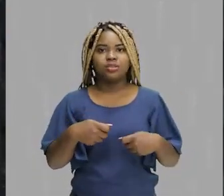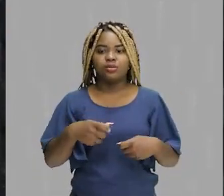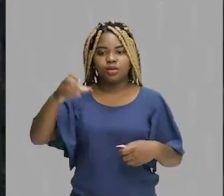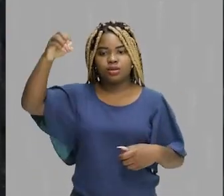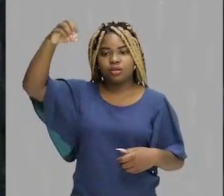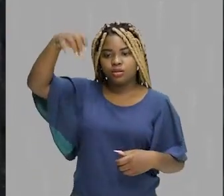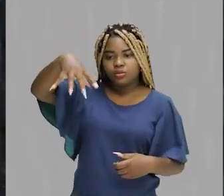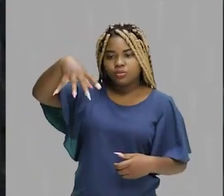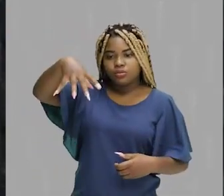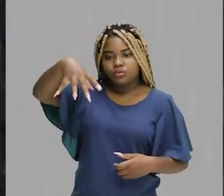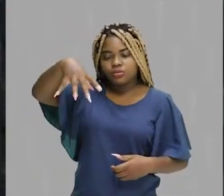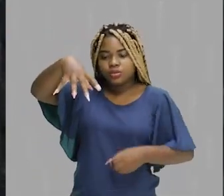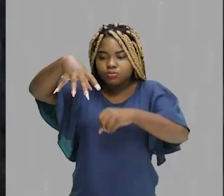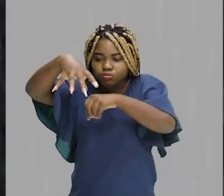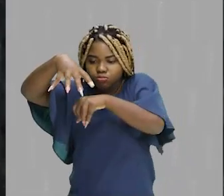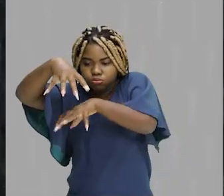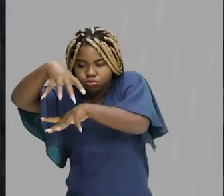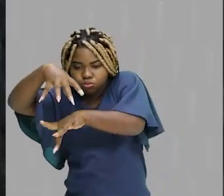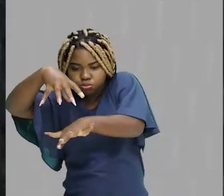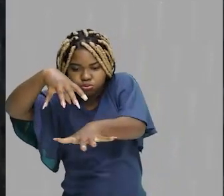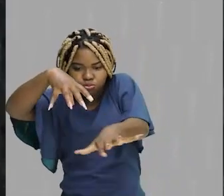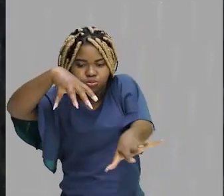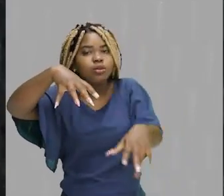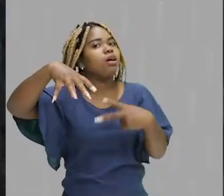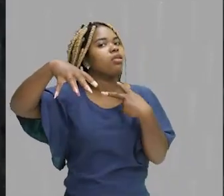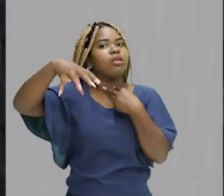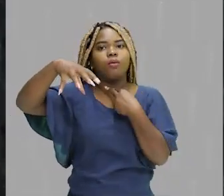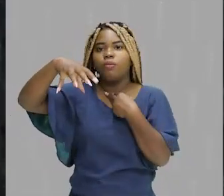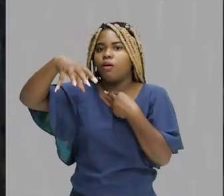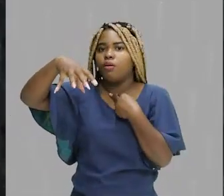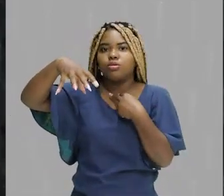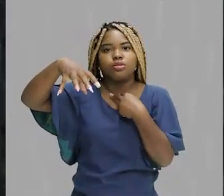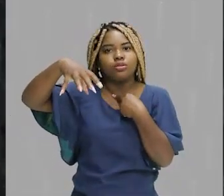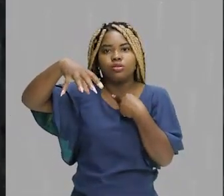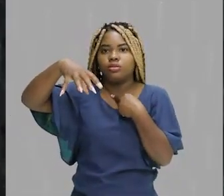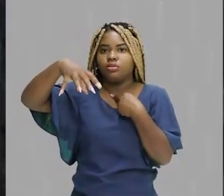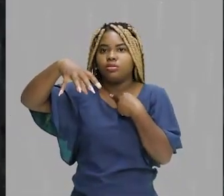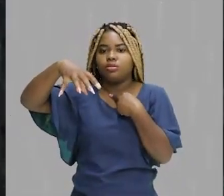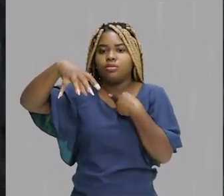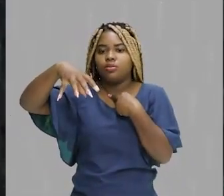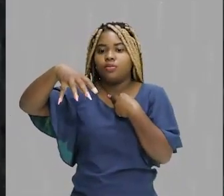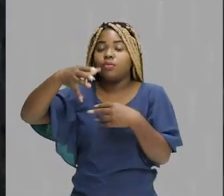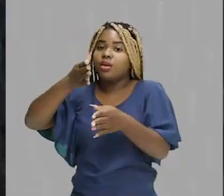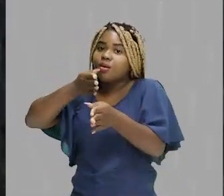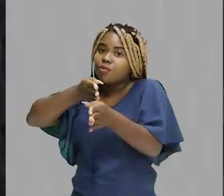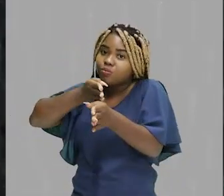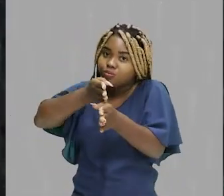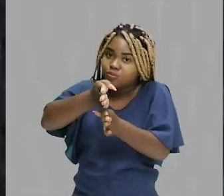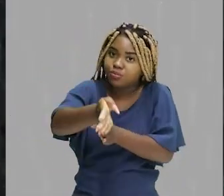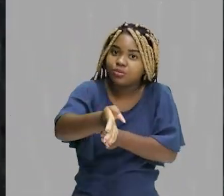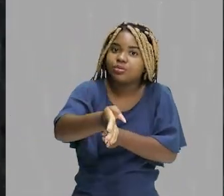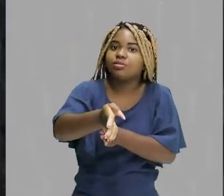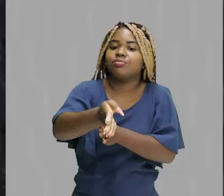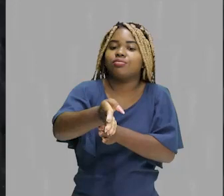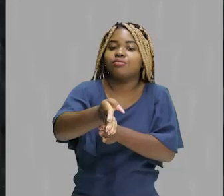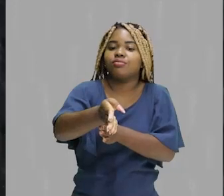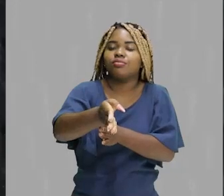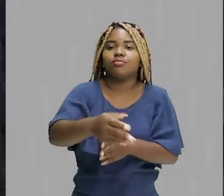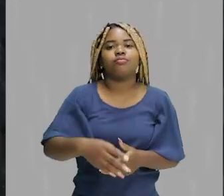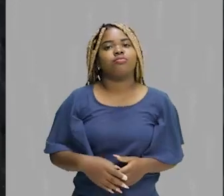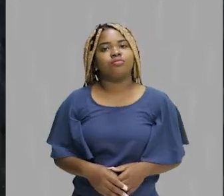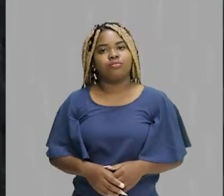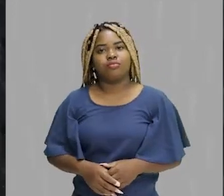desvio. A substância que não desvia a luz polarizada, eu vou chamar de substância